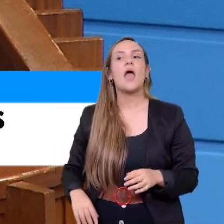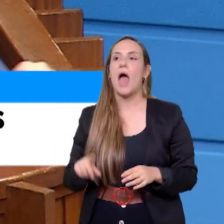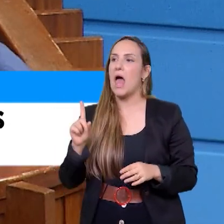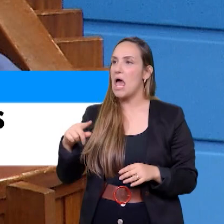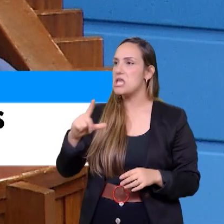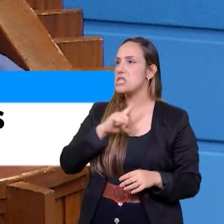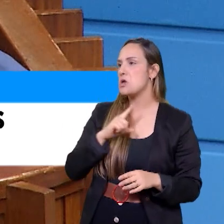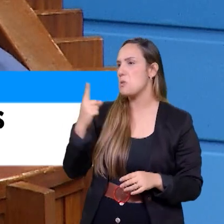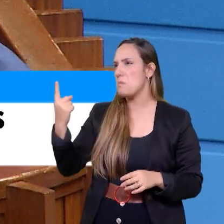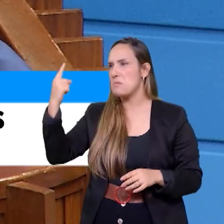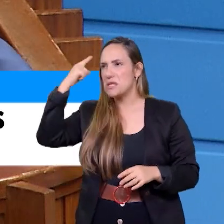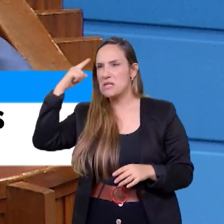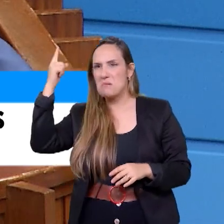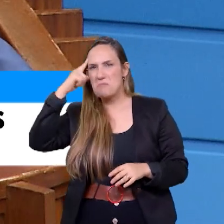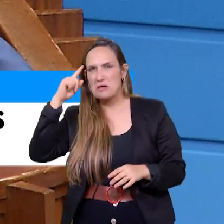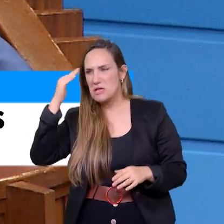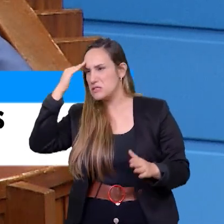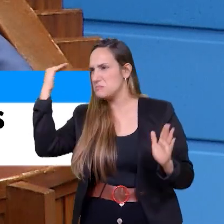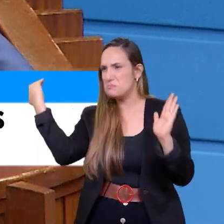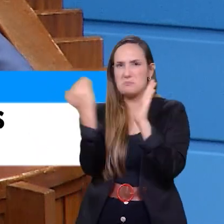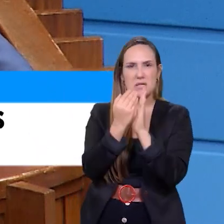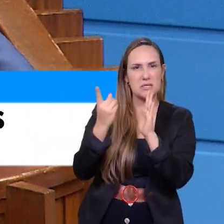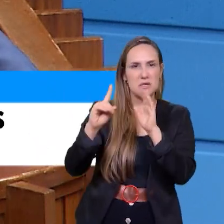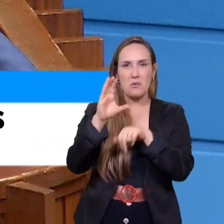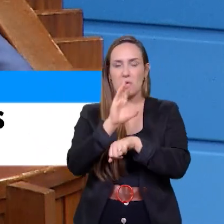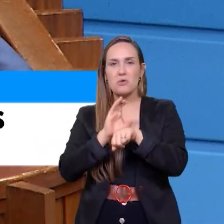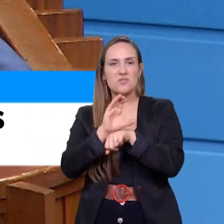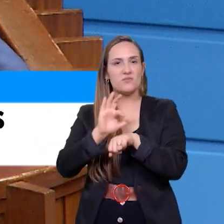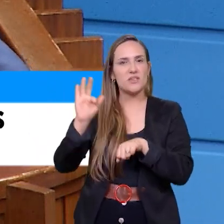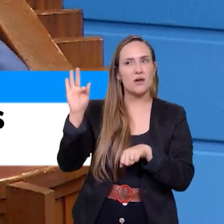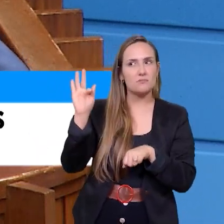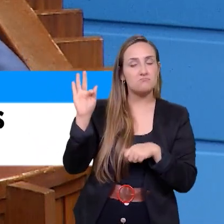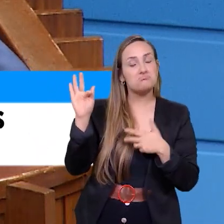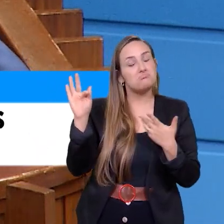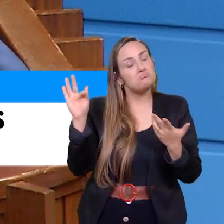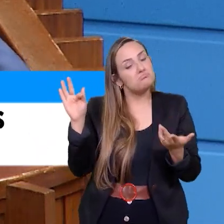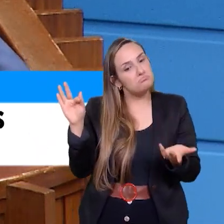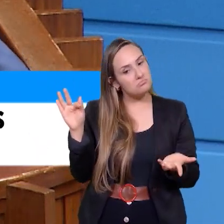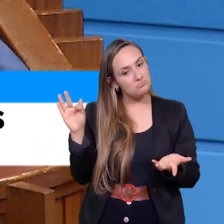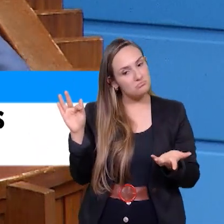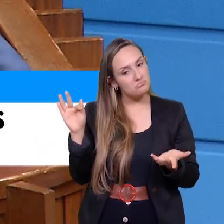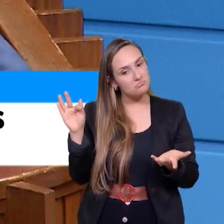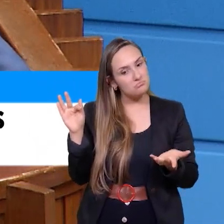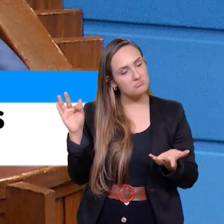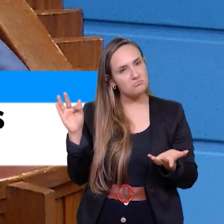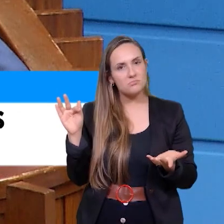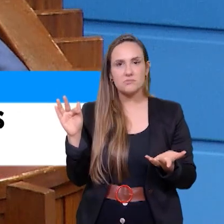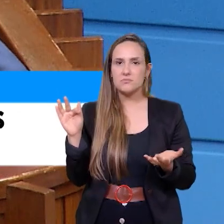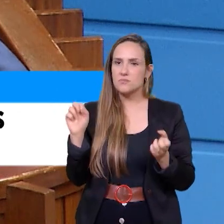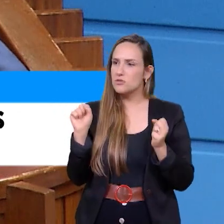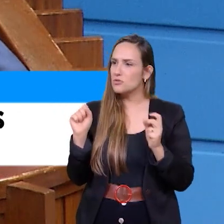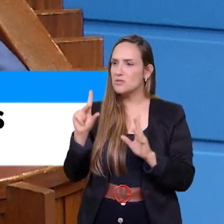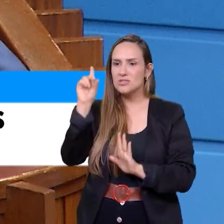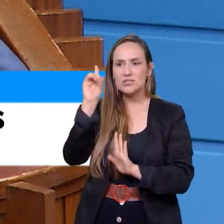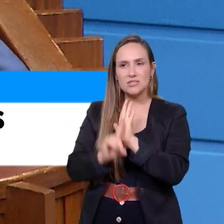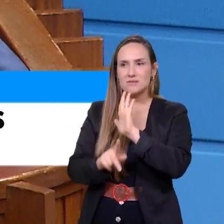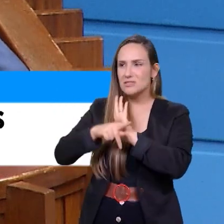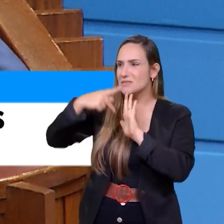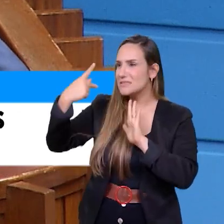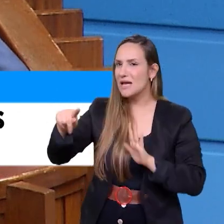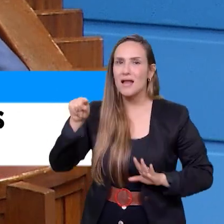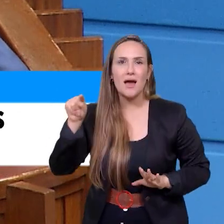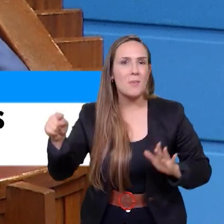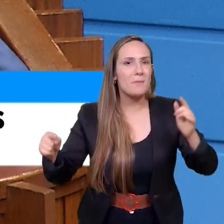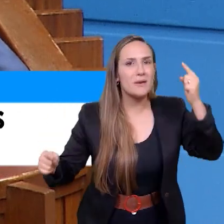Mas tem um que teve um pensamento antidemocrático ali no meio da multidão. E se tiver, é o